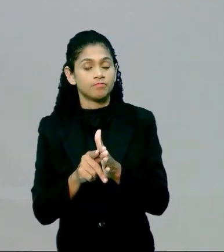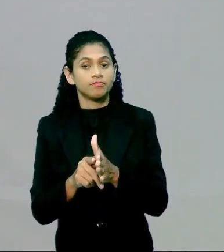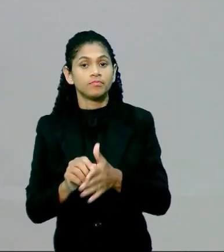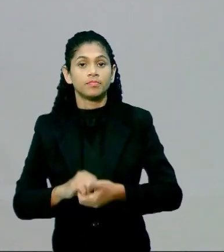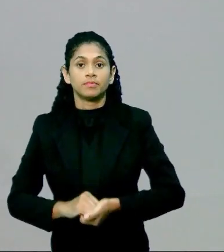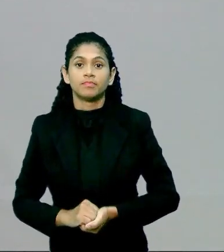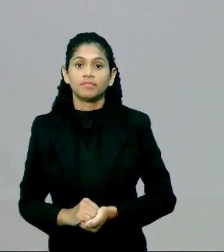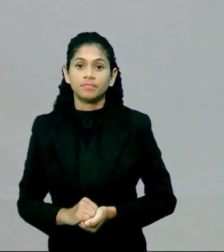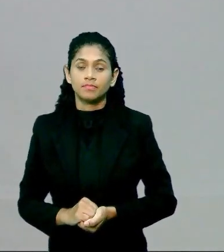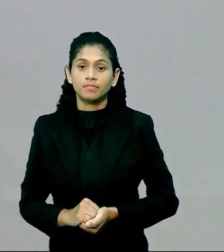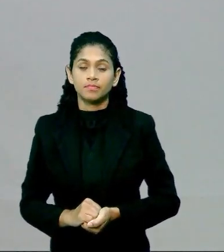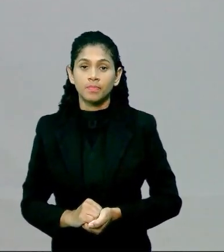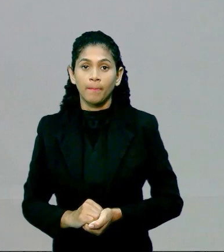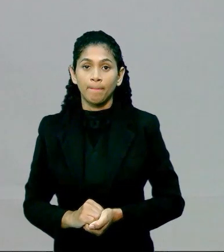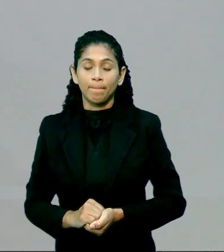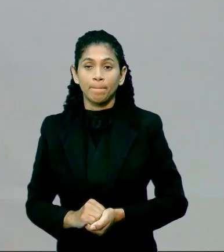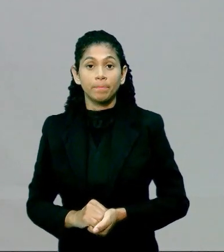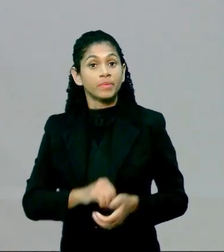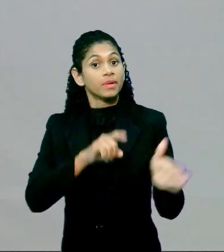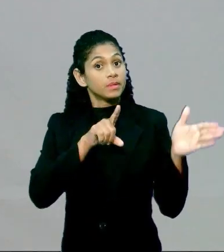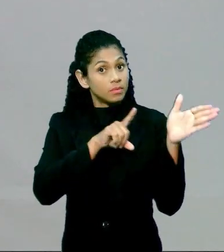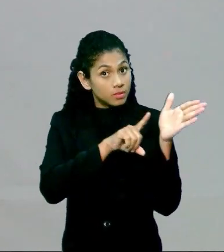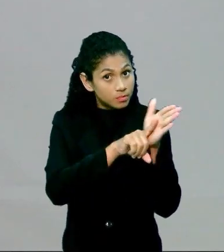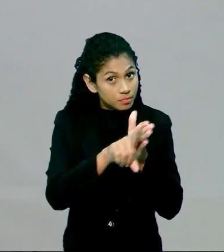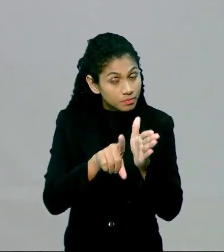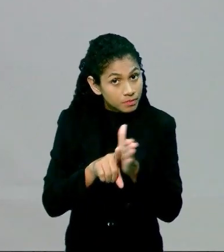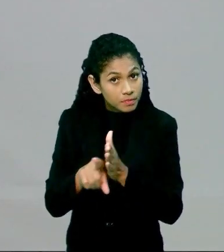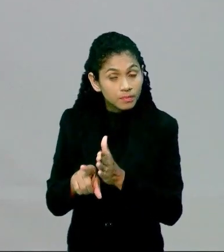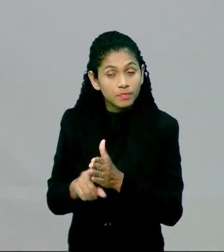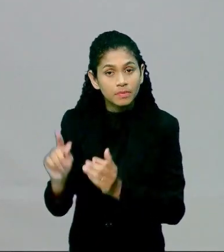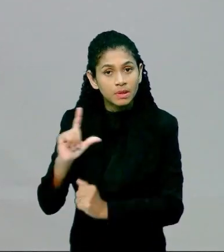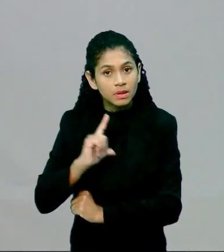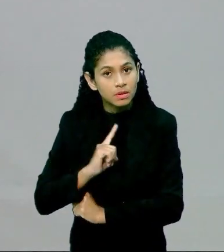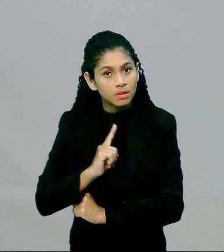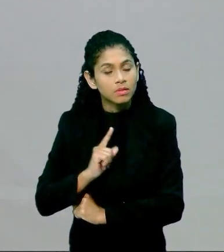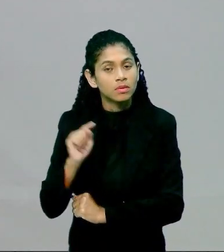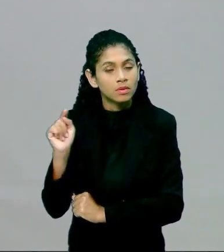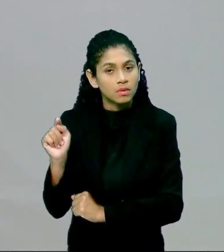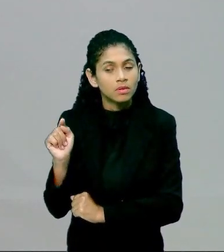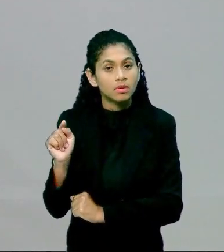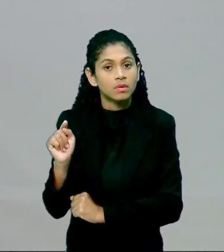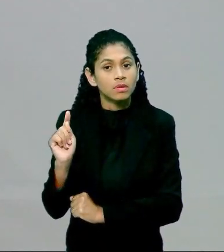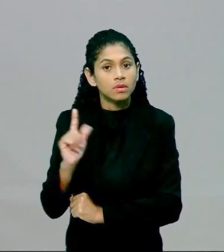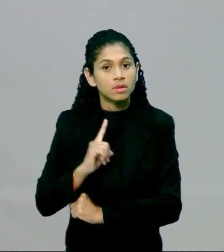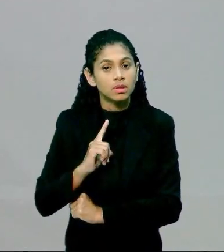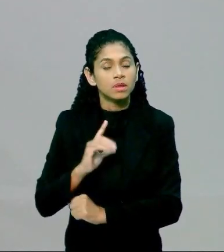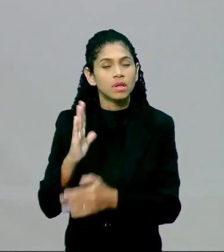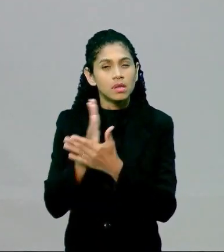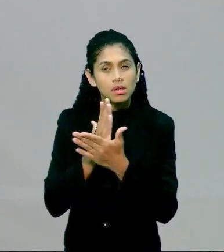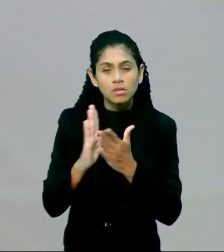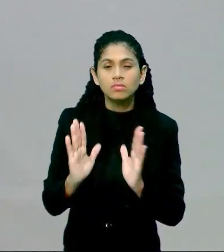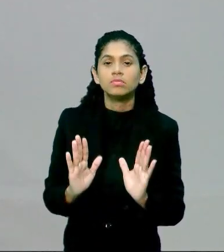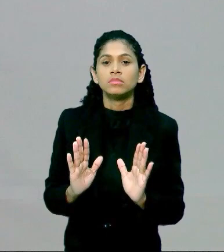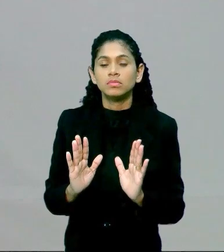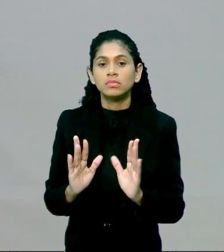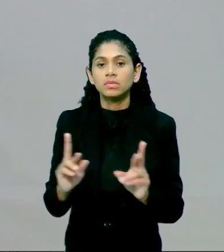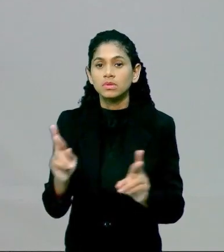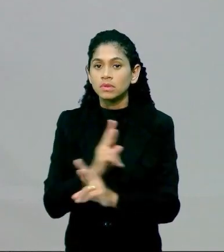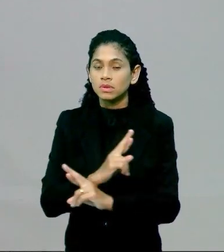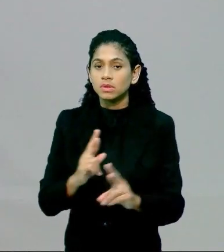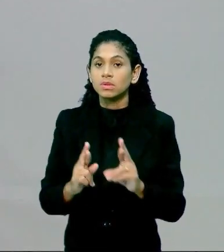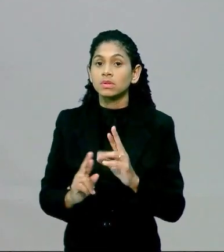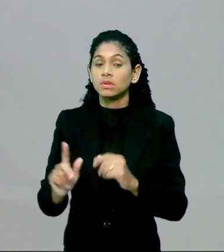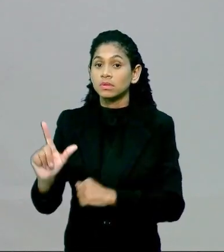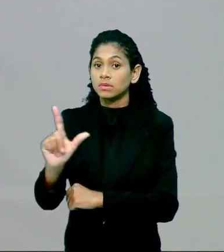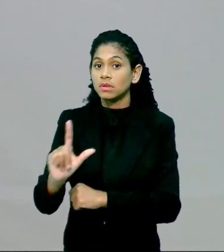determinada produção. E no caso dessa questão, a gente tem aí algo relacionado à literatura de cordel, que